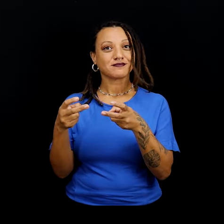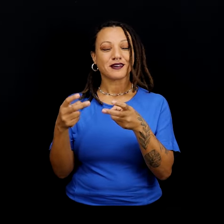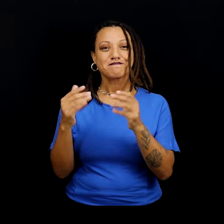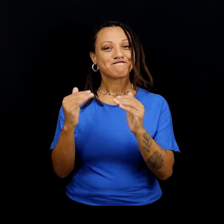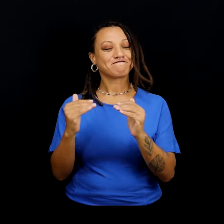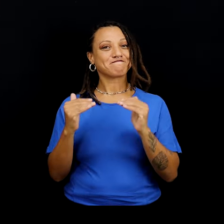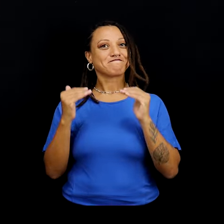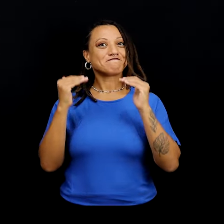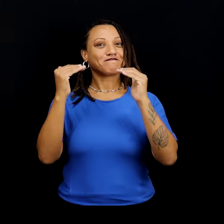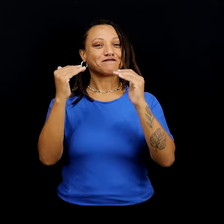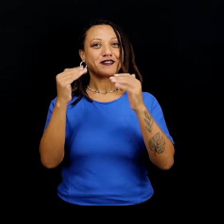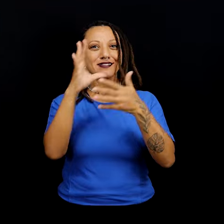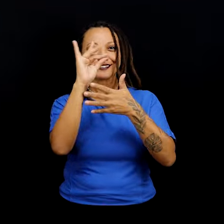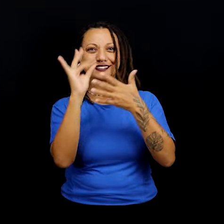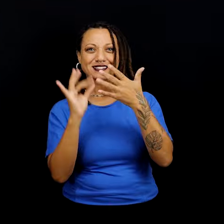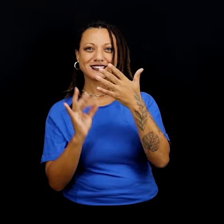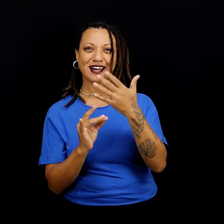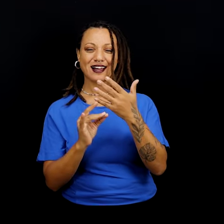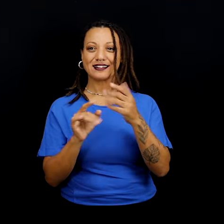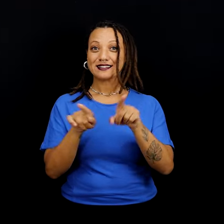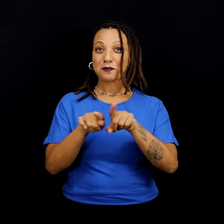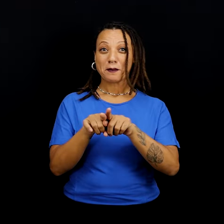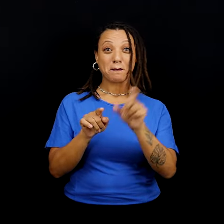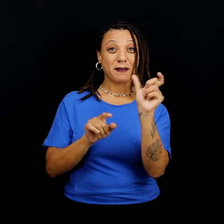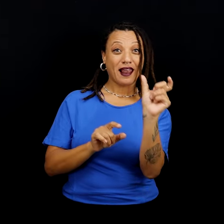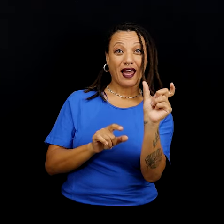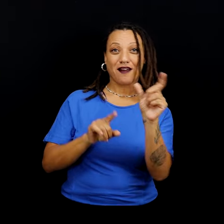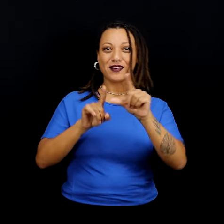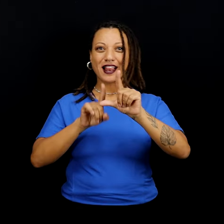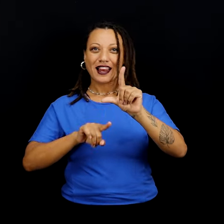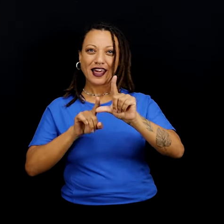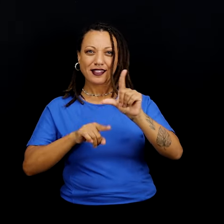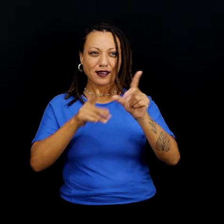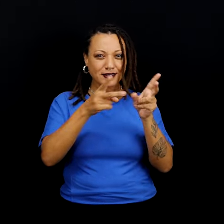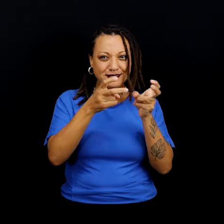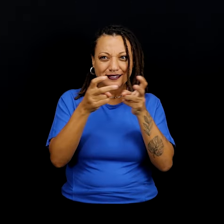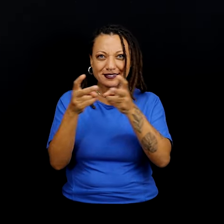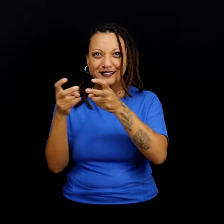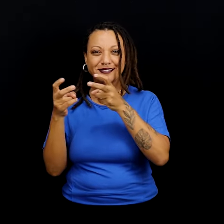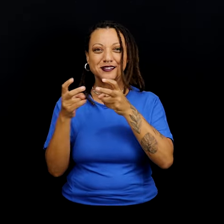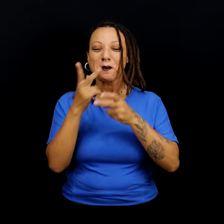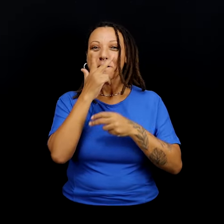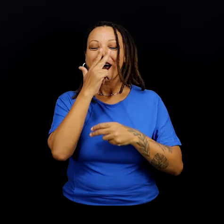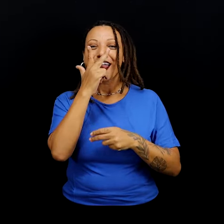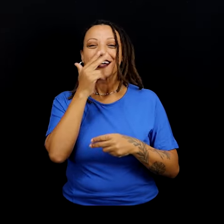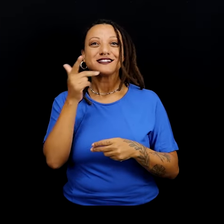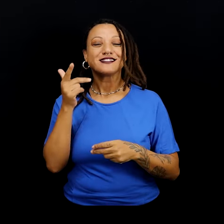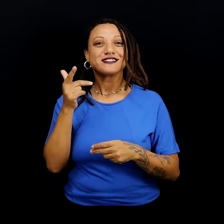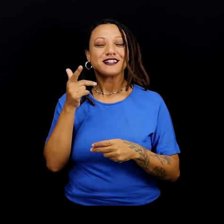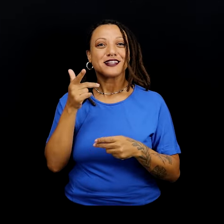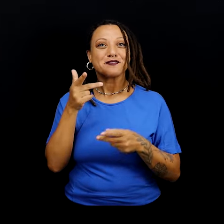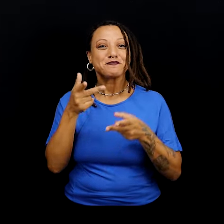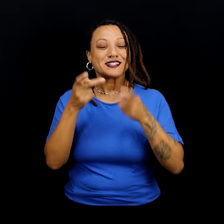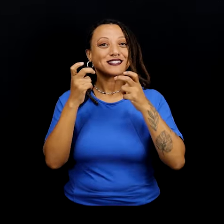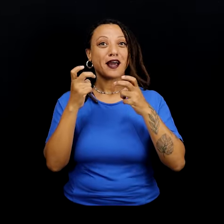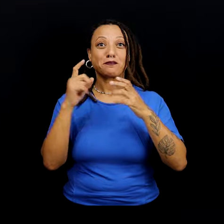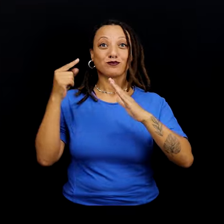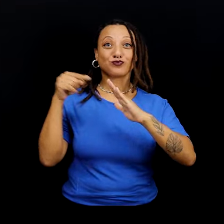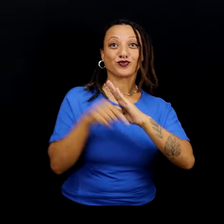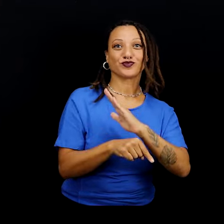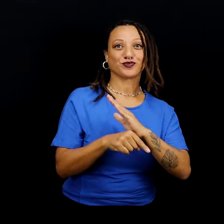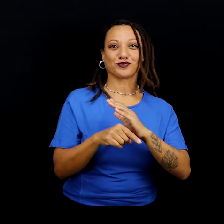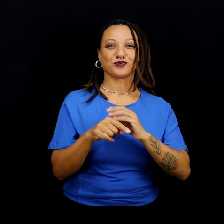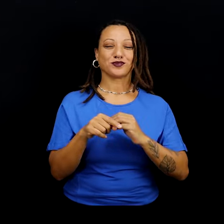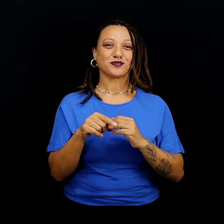enxerga além do objeto, para as palavras, para as letras, ele também parece que ele enxerga